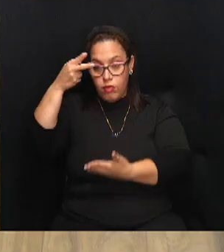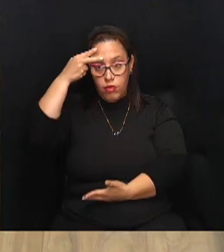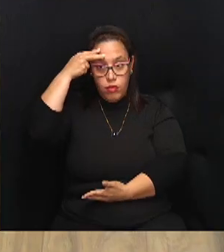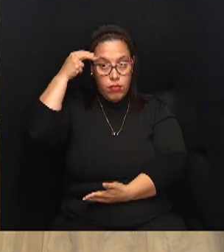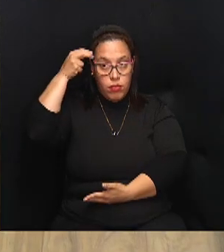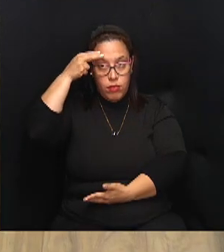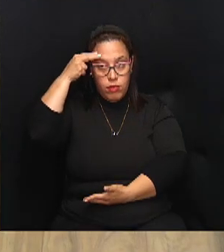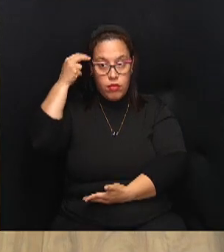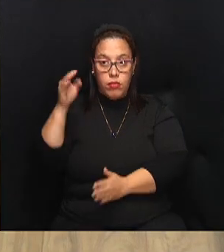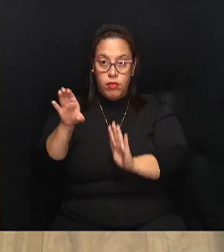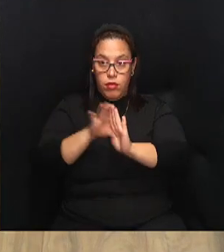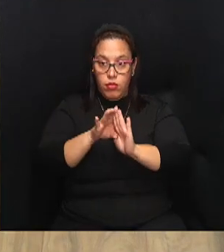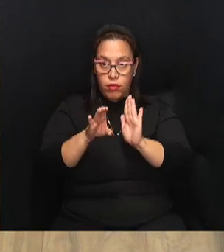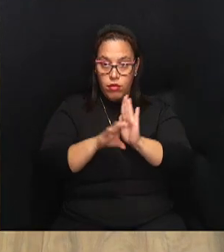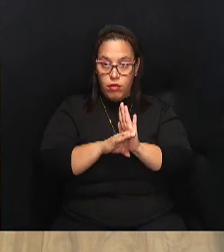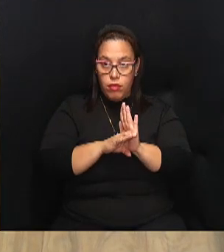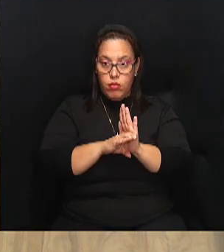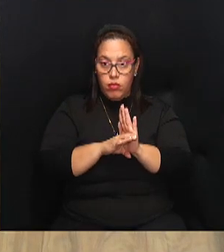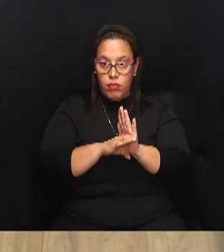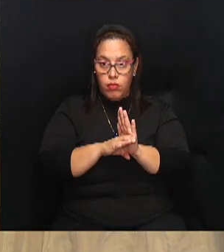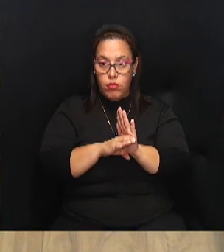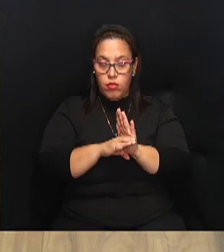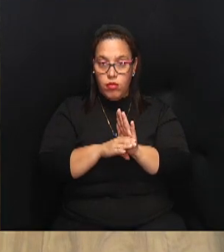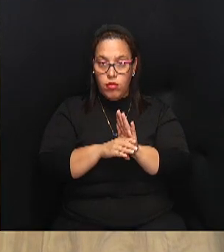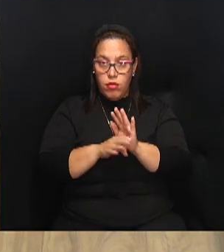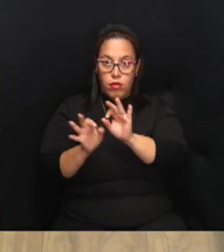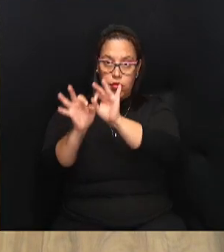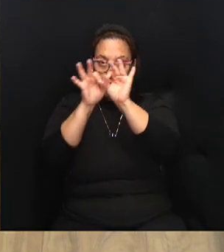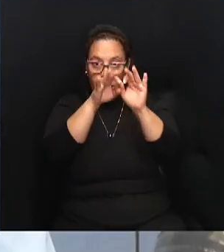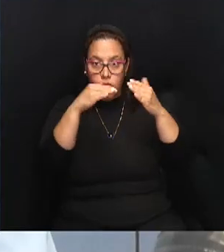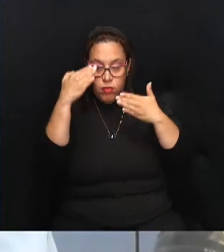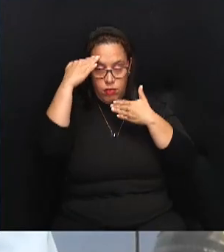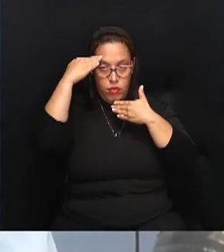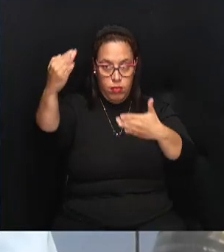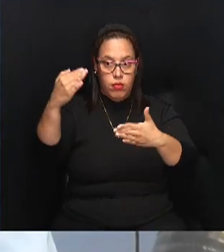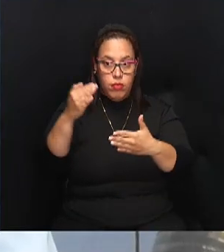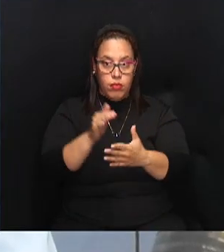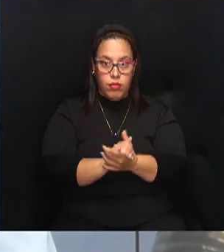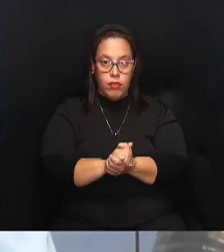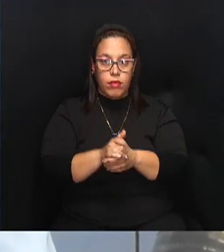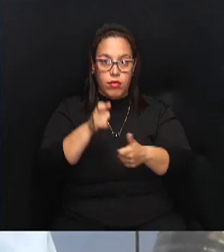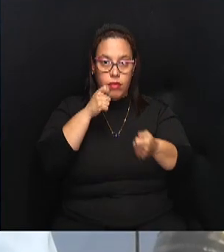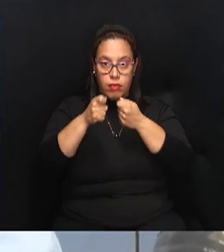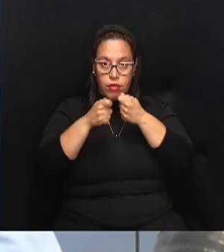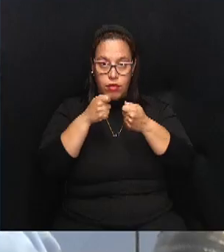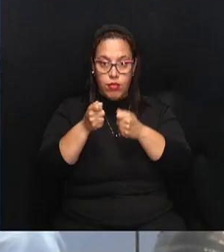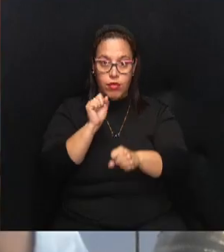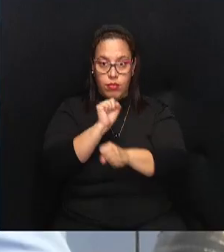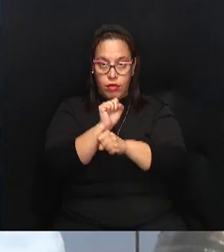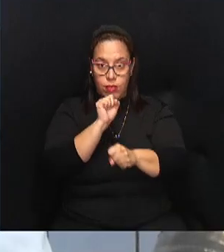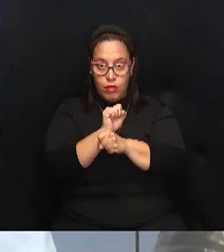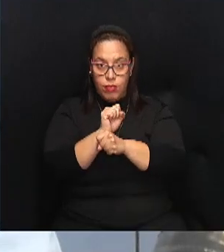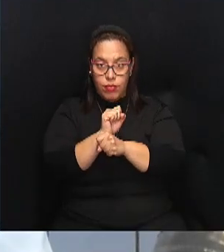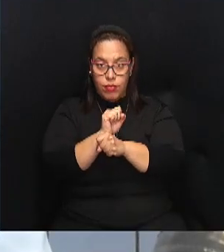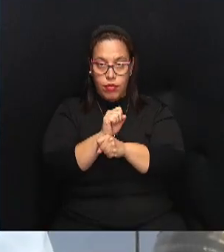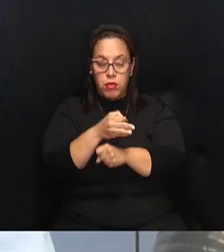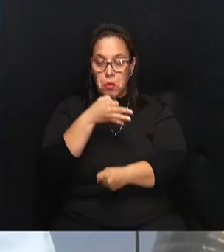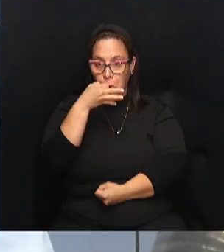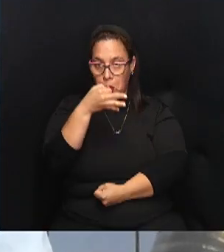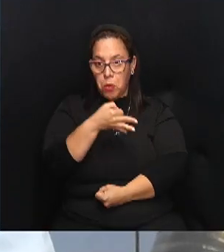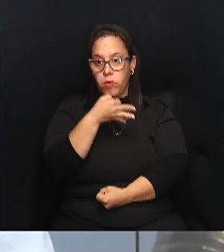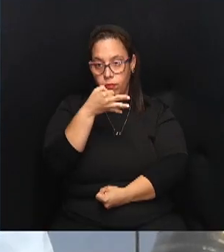vez aqui nesse programa, cumprimentar a todos que nos acompanharam durante a entrevista. Espero que tenham formado aí uma